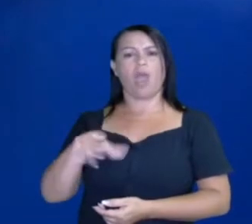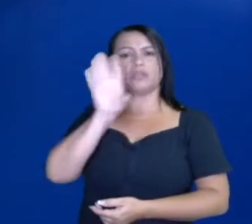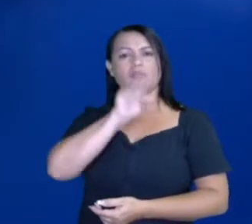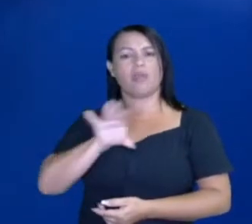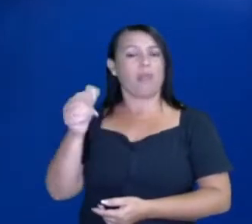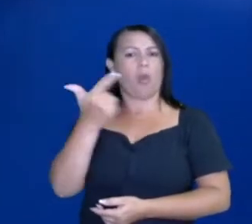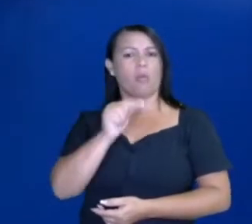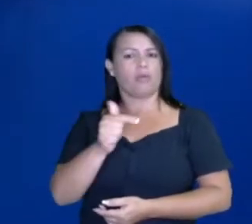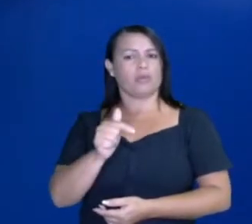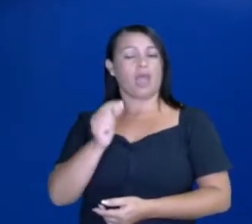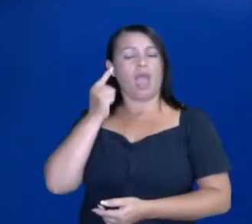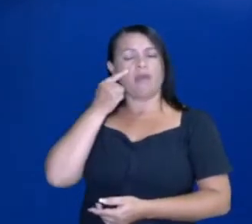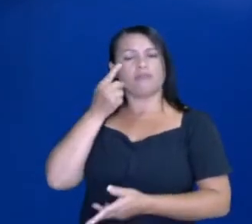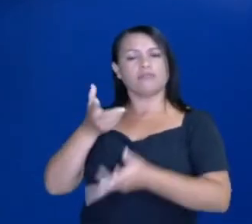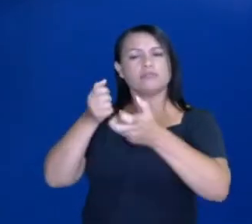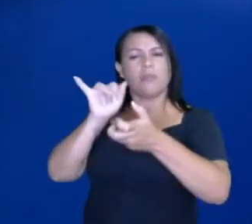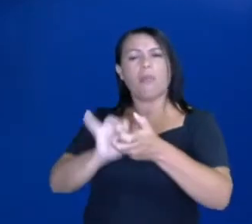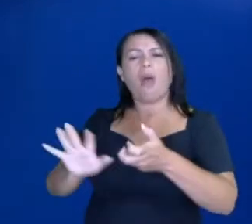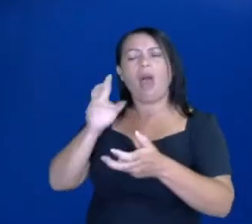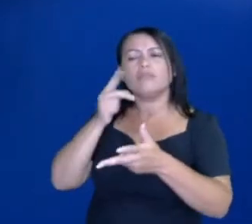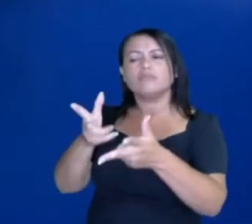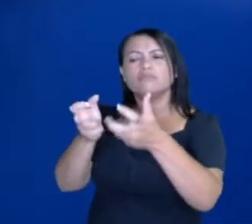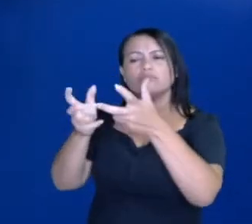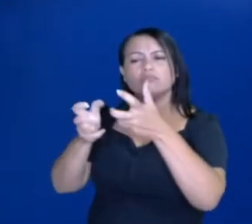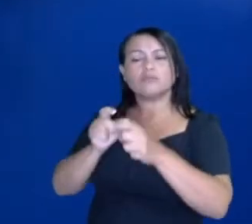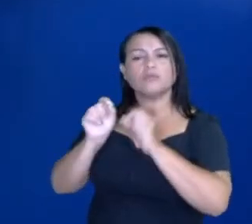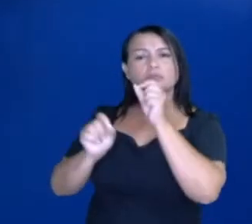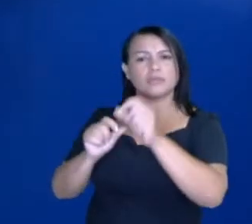a ter uma ideia sobre o que trata o texto, eu